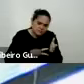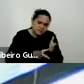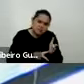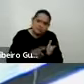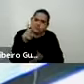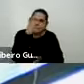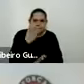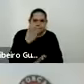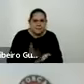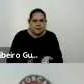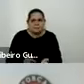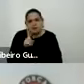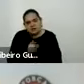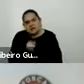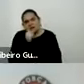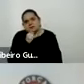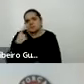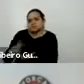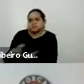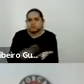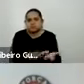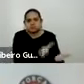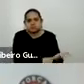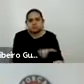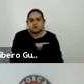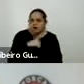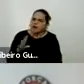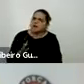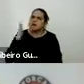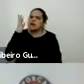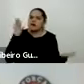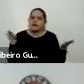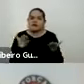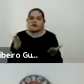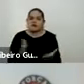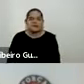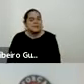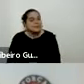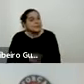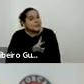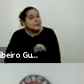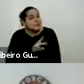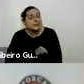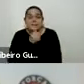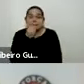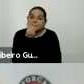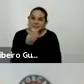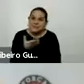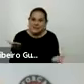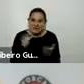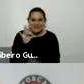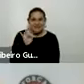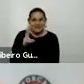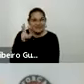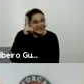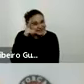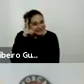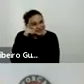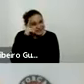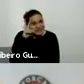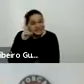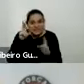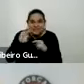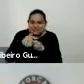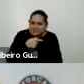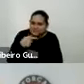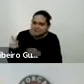fechando. Que bom. Hoje é só segunda-feira, então a gente deseja novamente que essa semana seja muito proveitosa